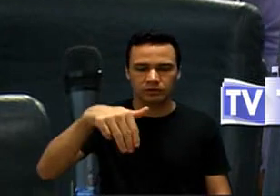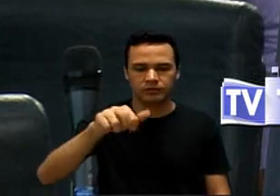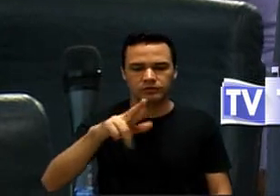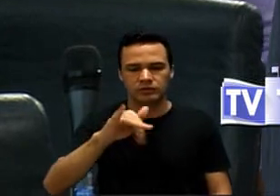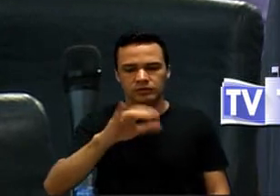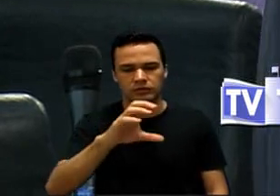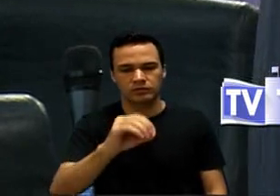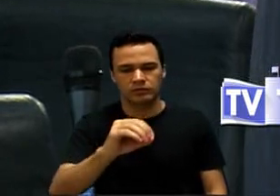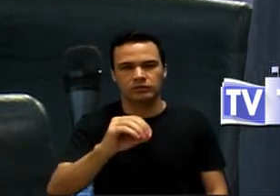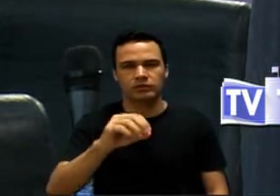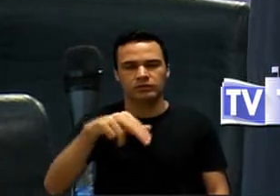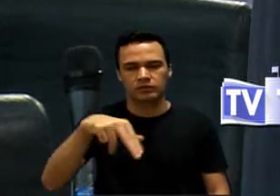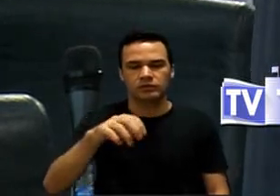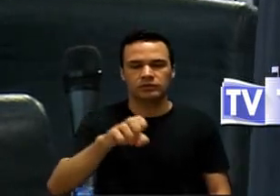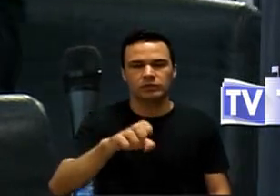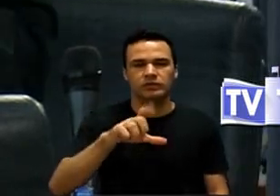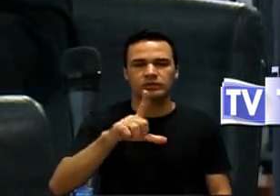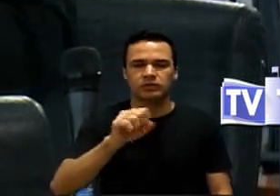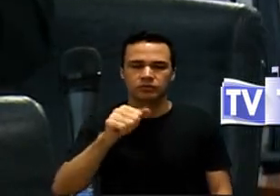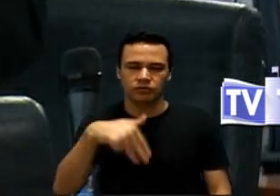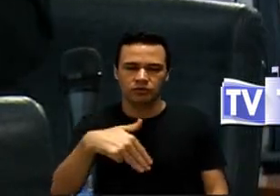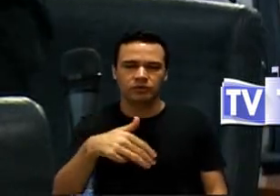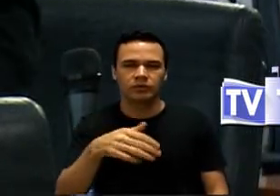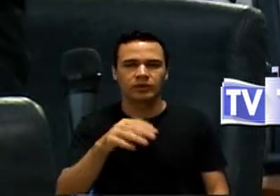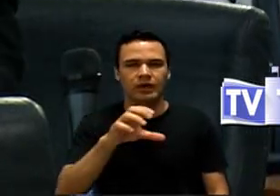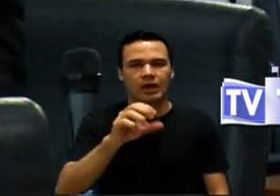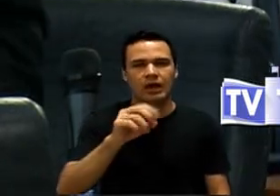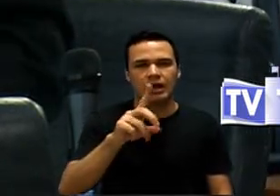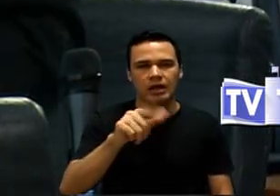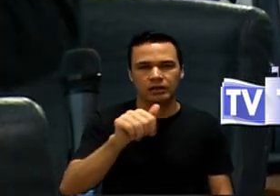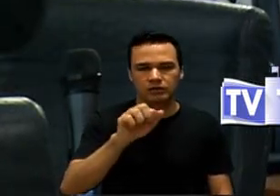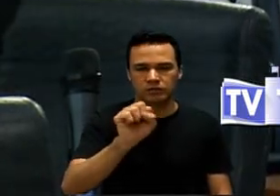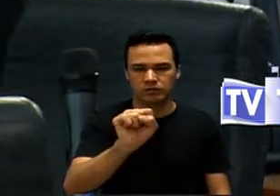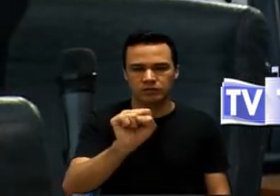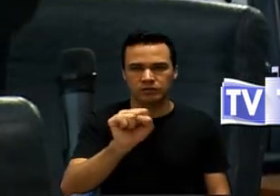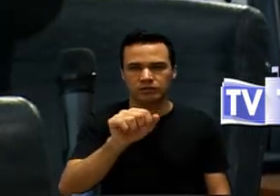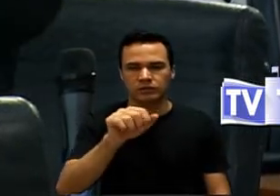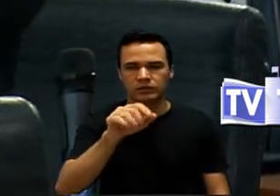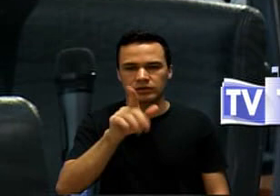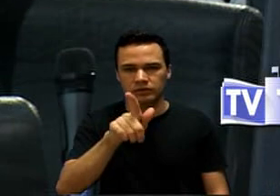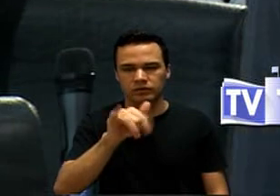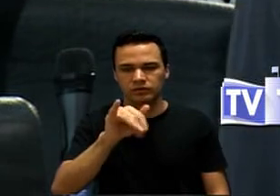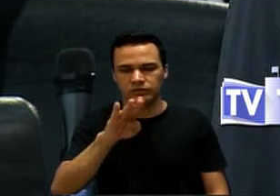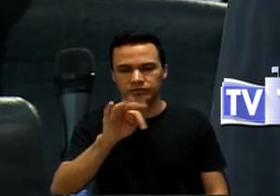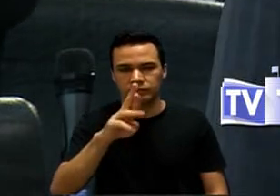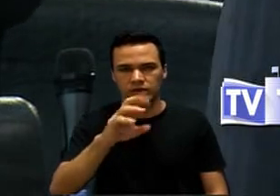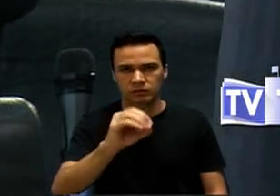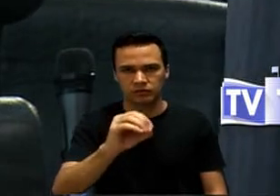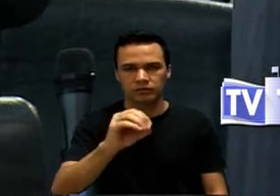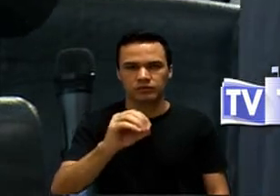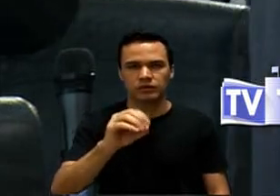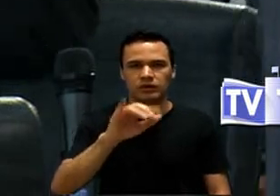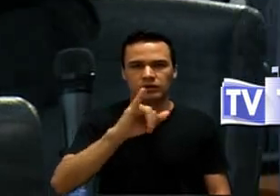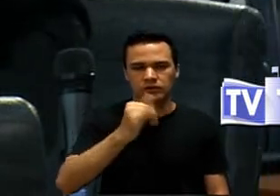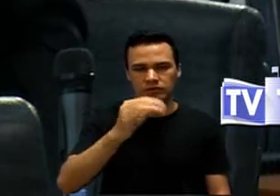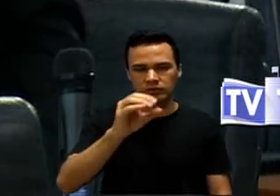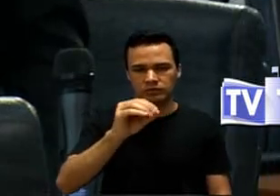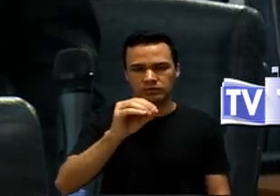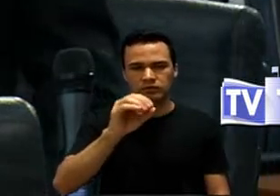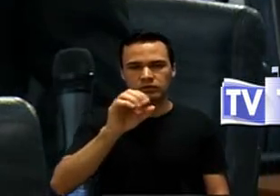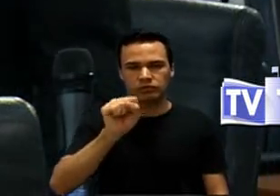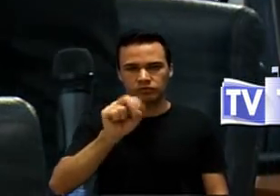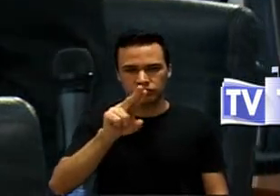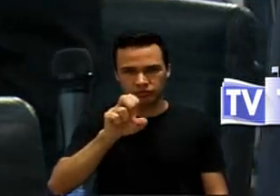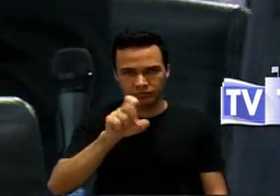dos Santos, Nelson Inácio, Carlos Barbosa de França, Gilberto Barbosa de França, Josué Barbosa